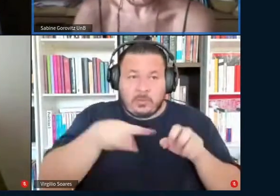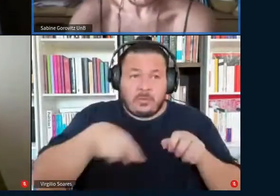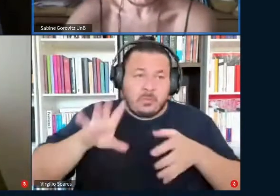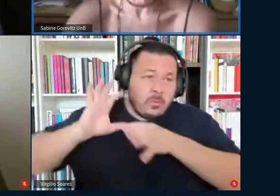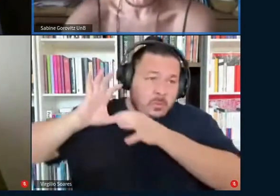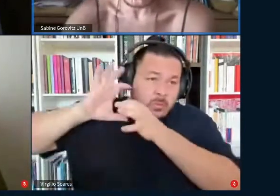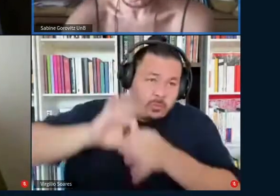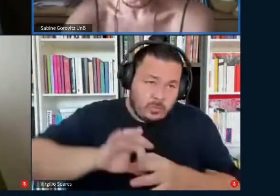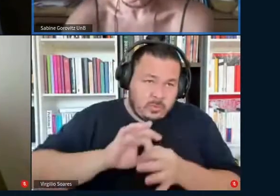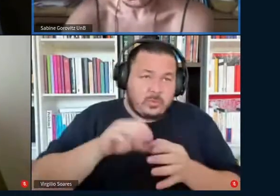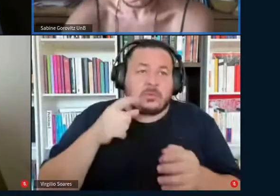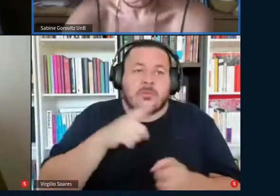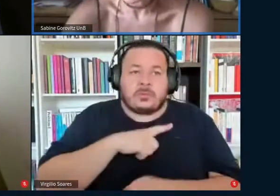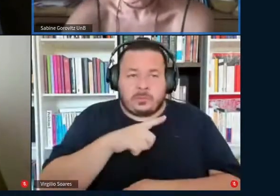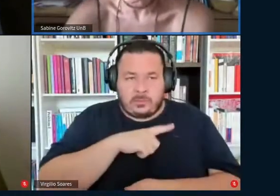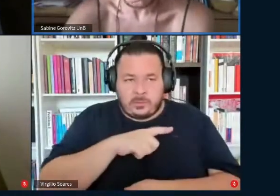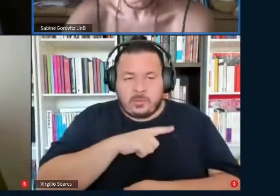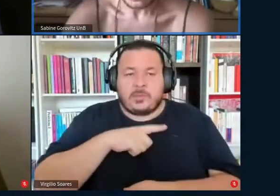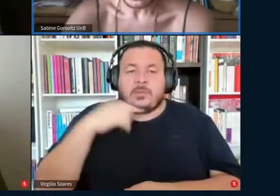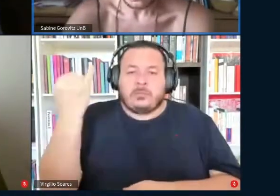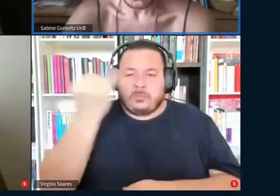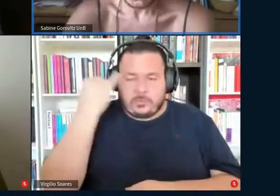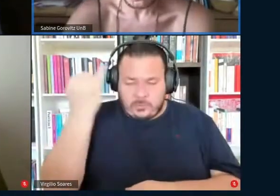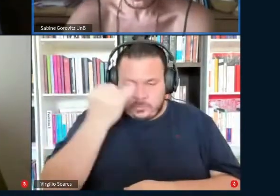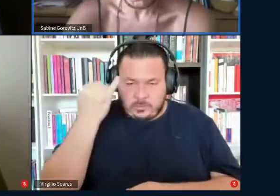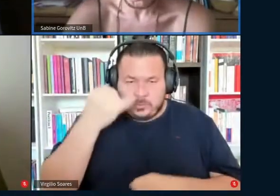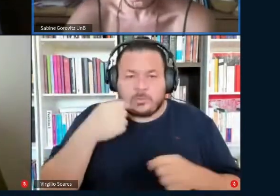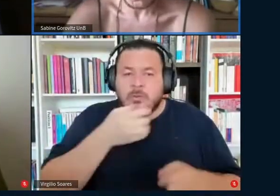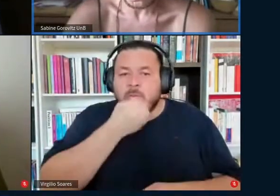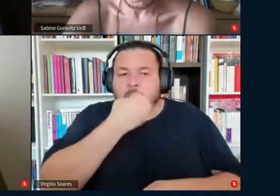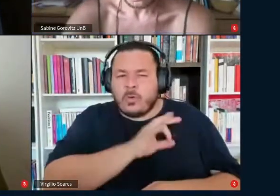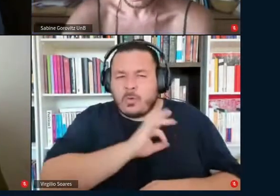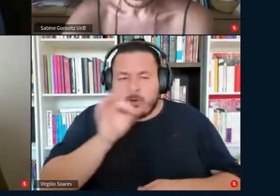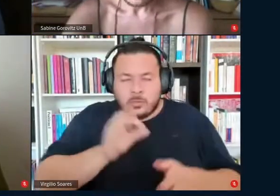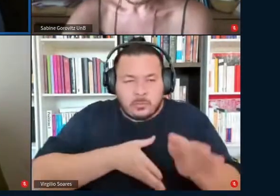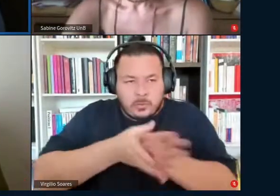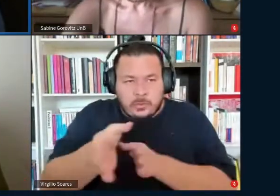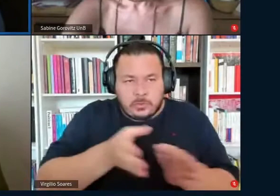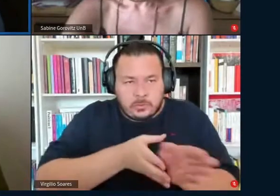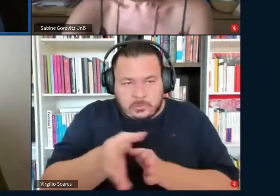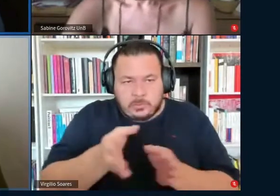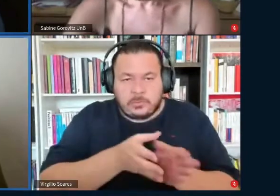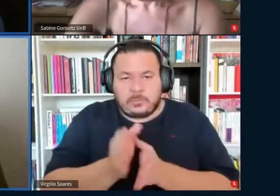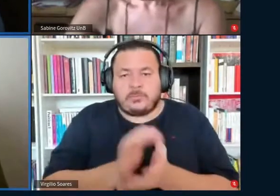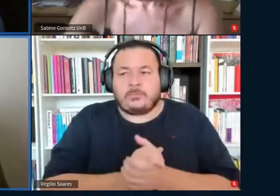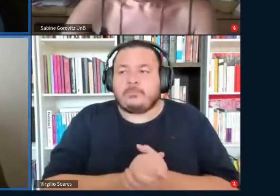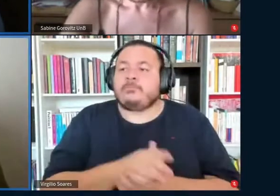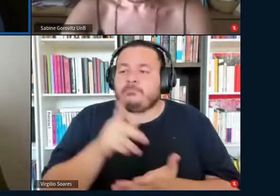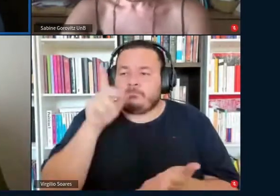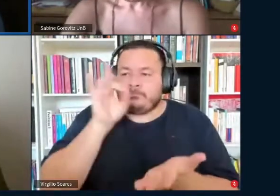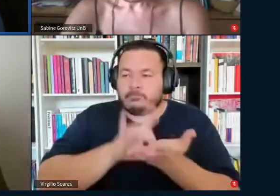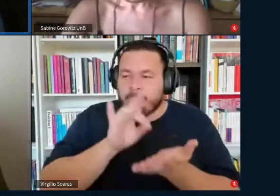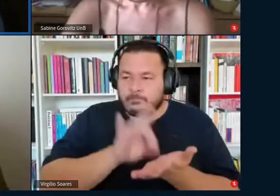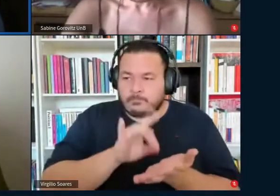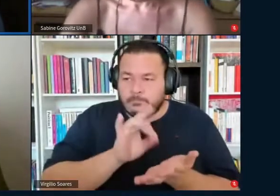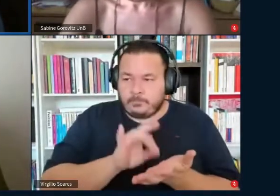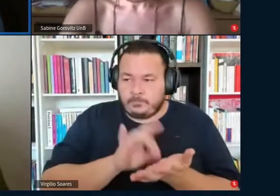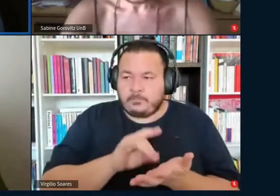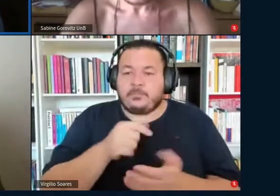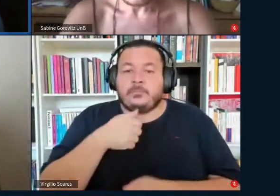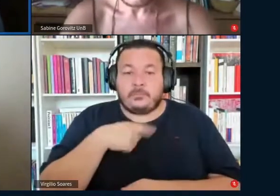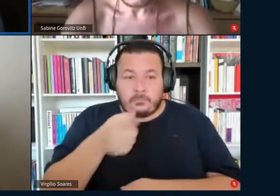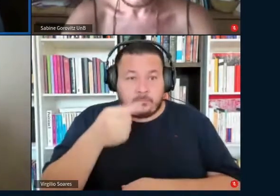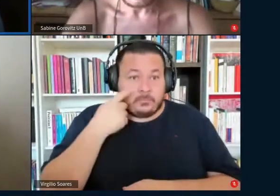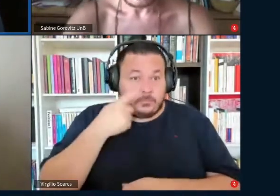pode trazer esse evento e acho uma ótima orientação do Vinícius. É muito interessante, de verdade. Eu vou fazer essa